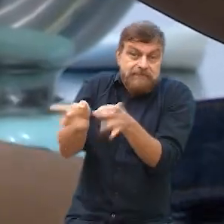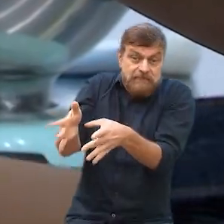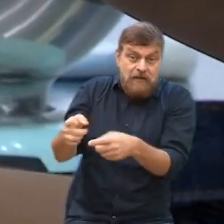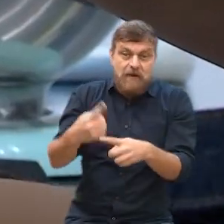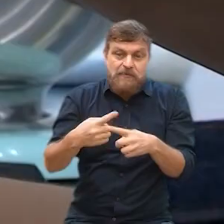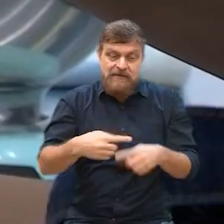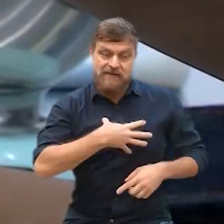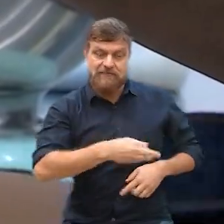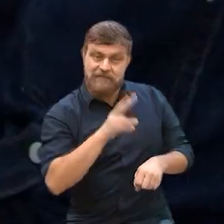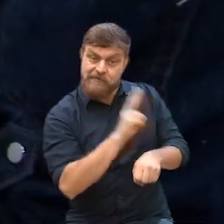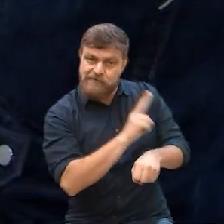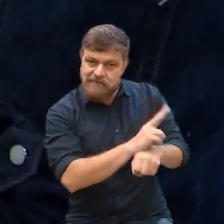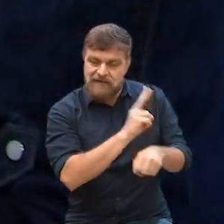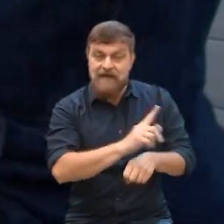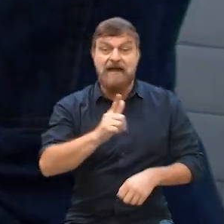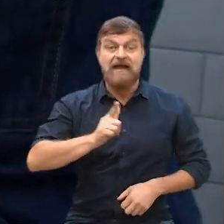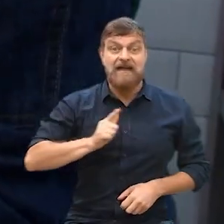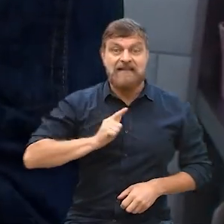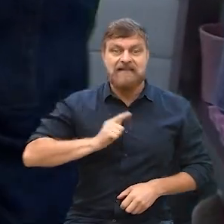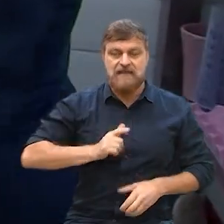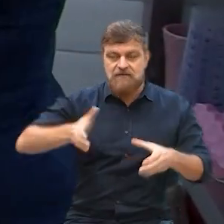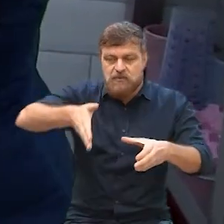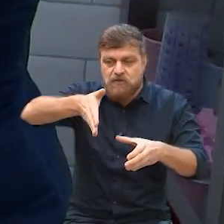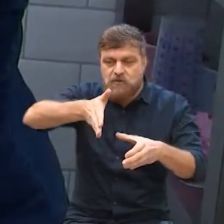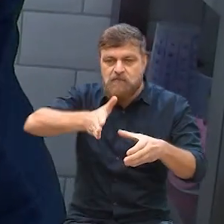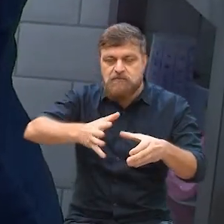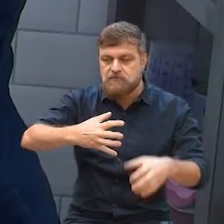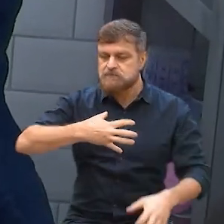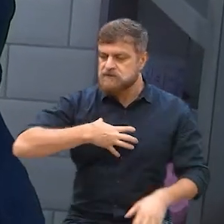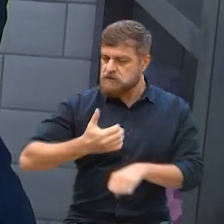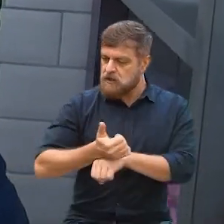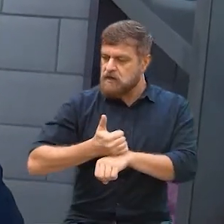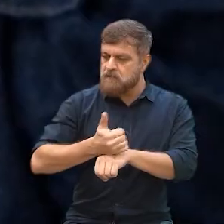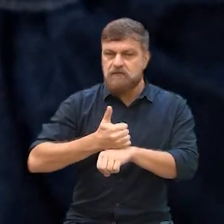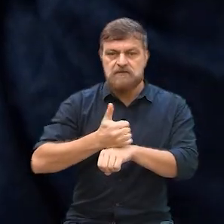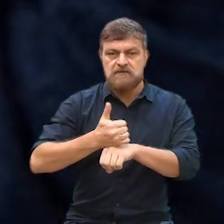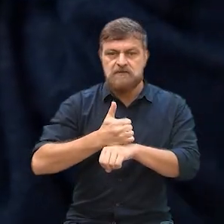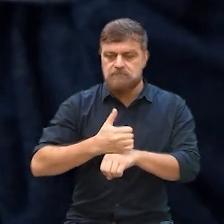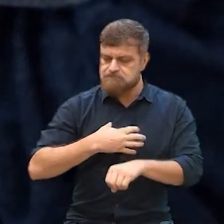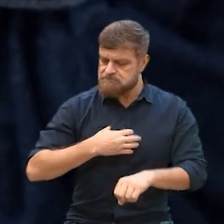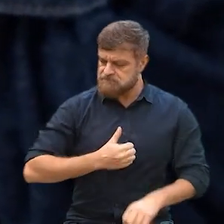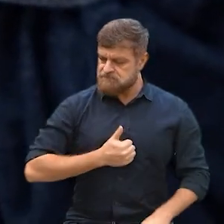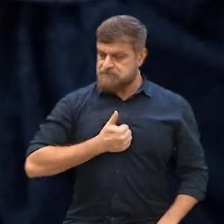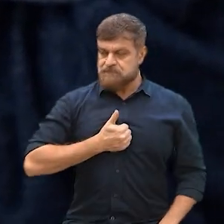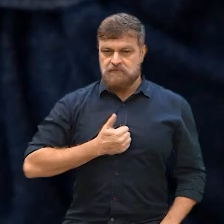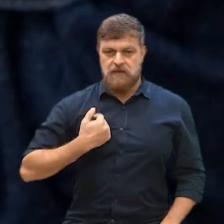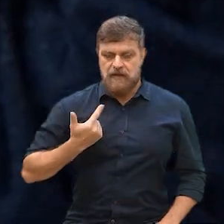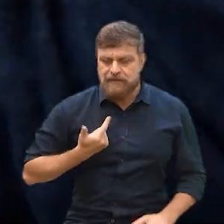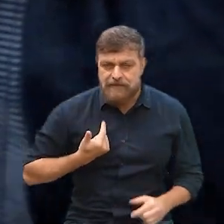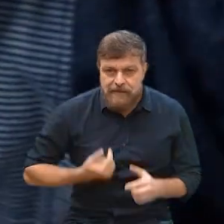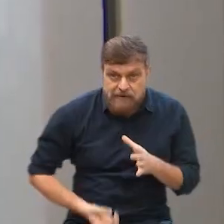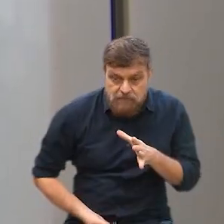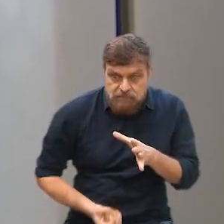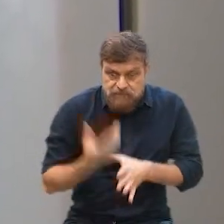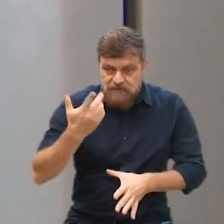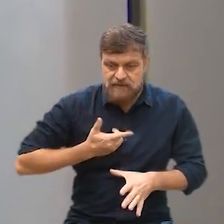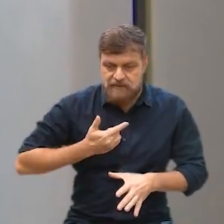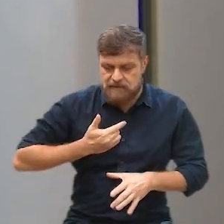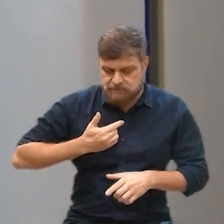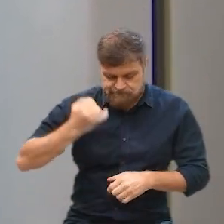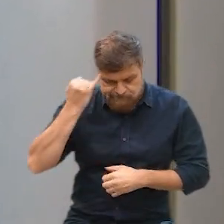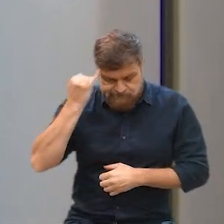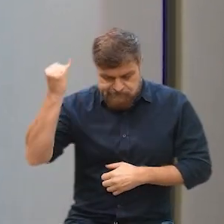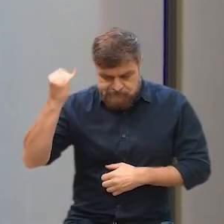Ela encontrou no bolo um resgate da autoestima profissional, mas até formatar o seu negócio, passou